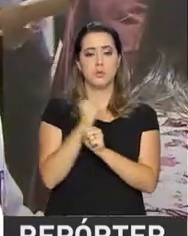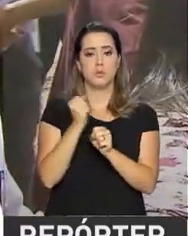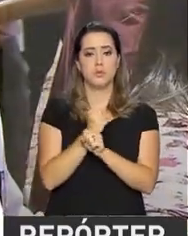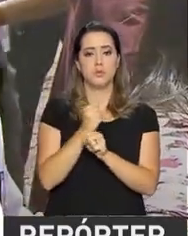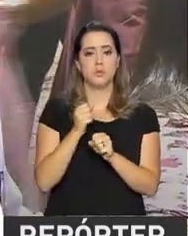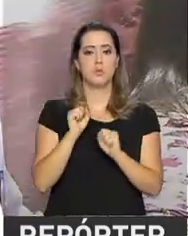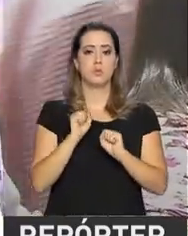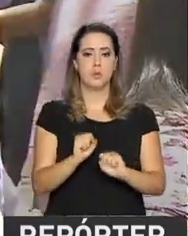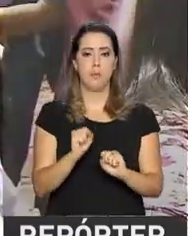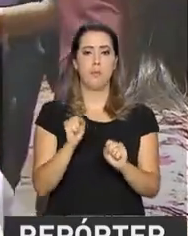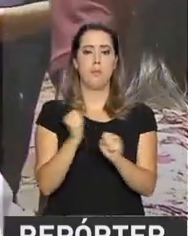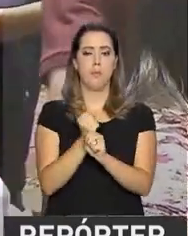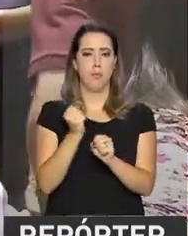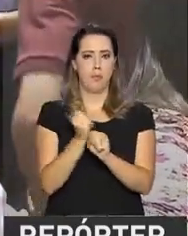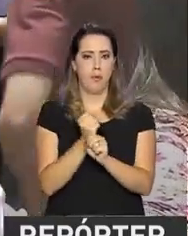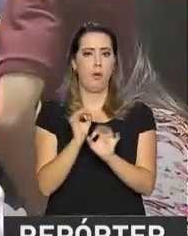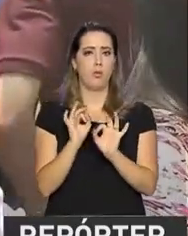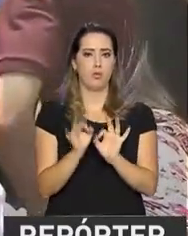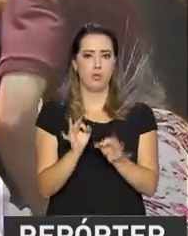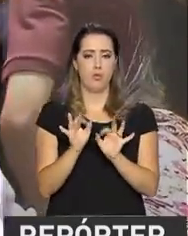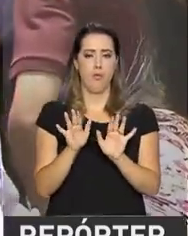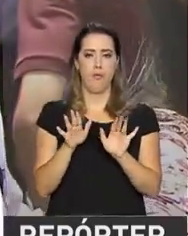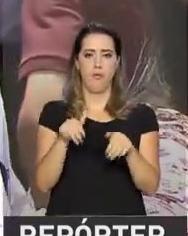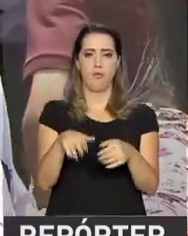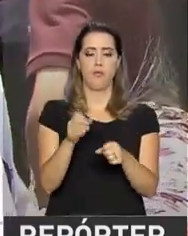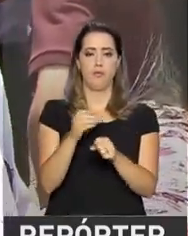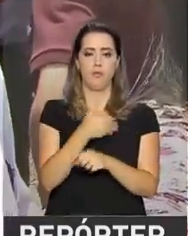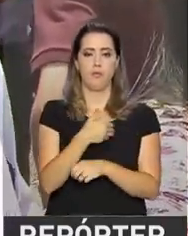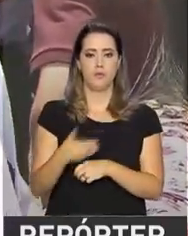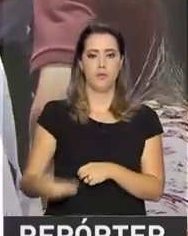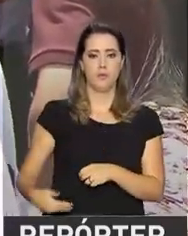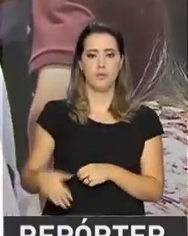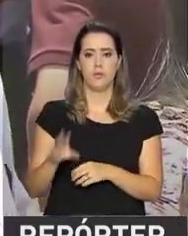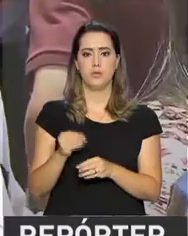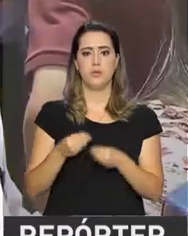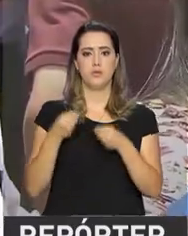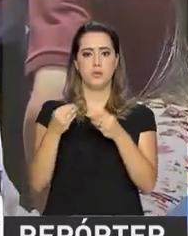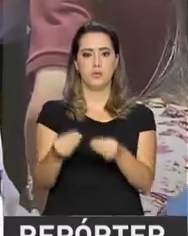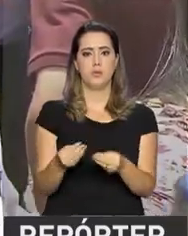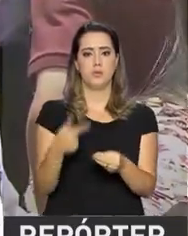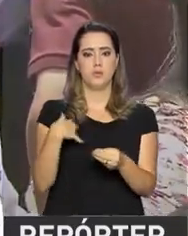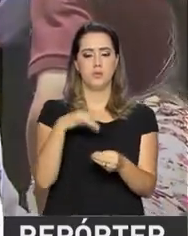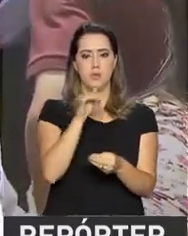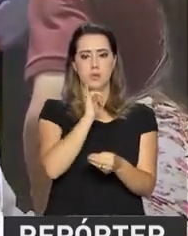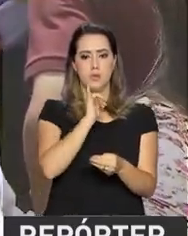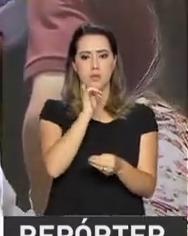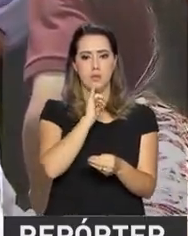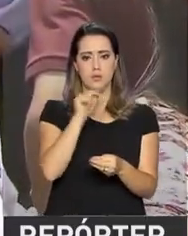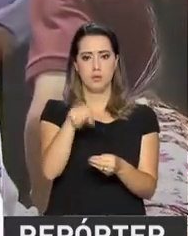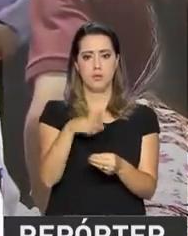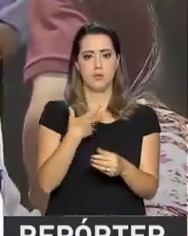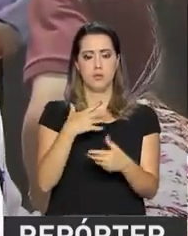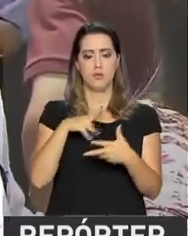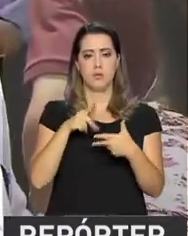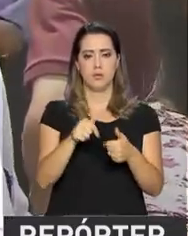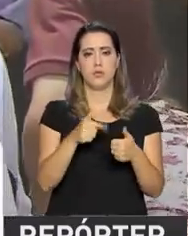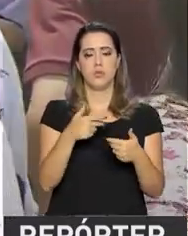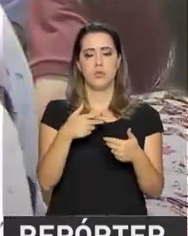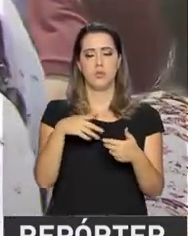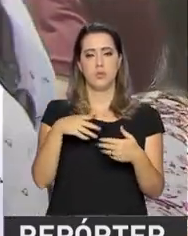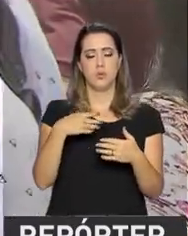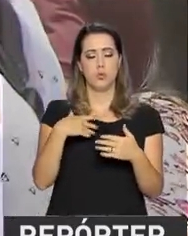que podem ser concluídas até o final do governo dele, para não dar o mau exemplo de deixar esses esqueletos todos pelo